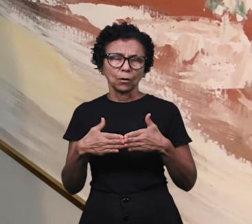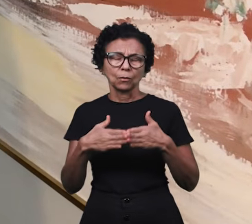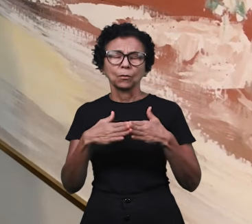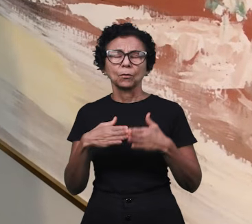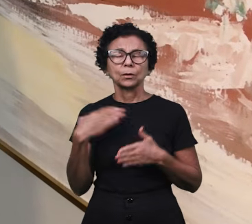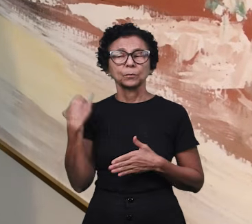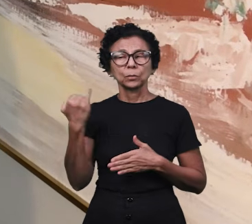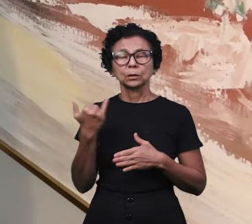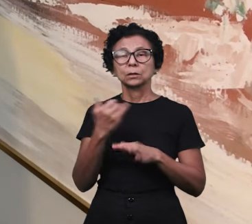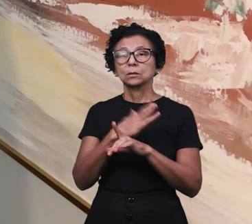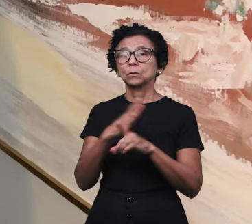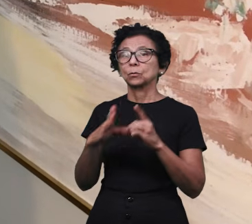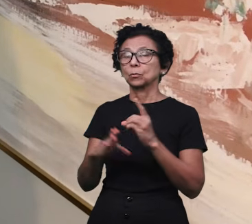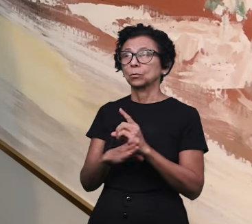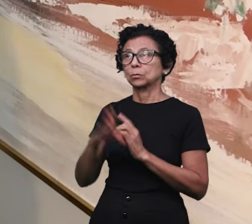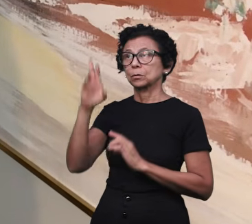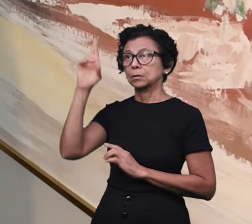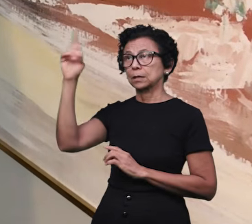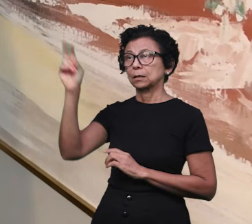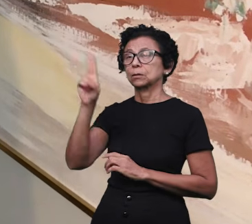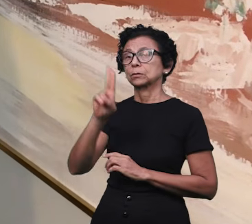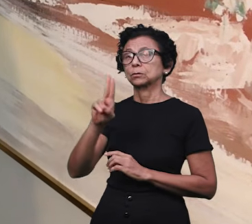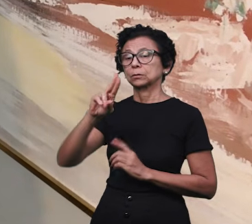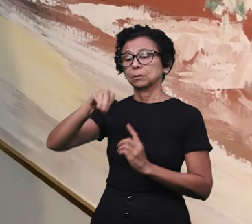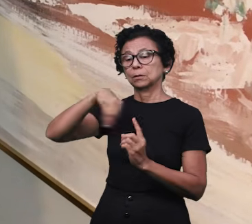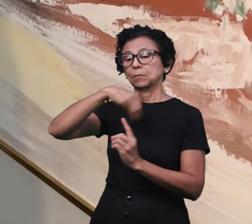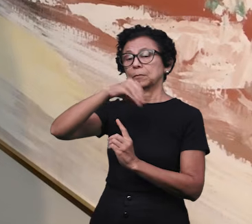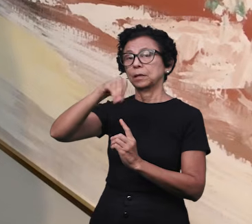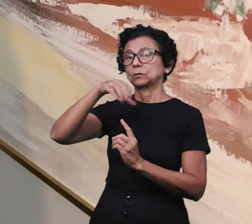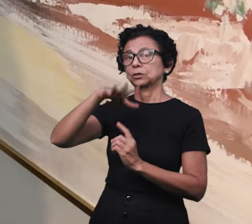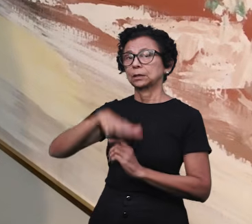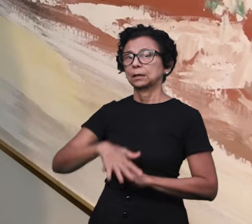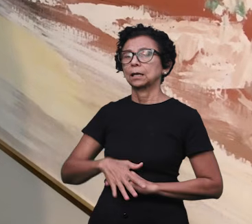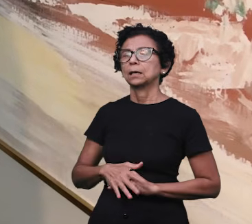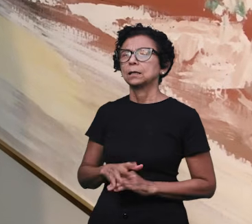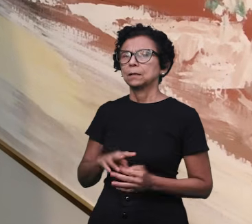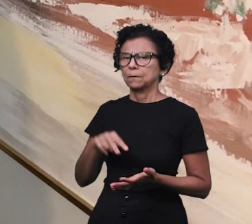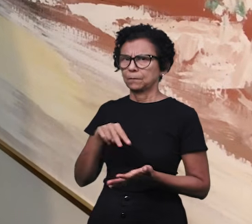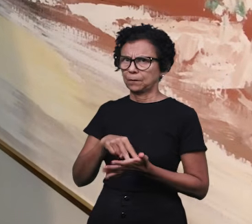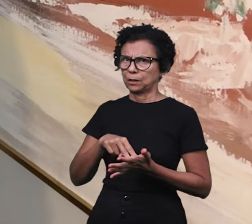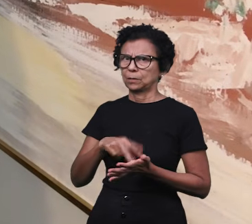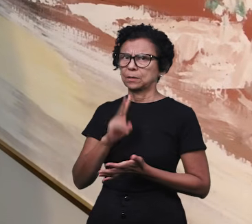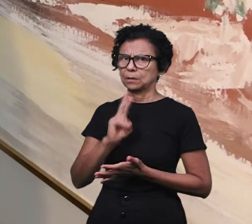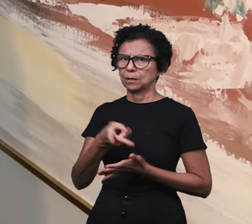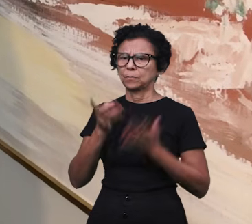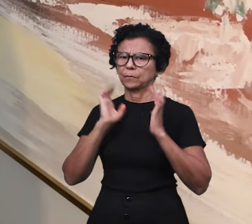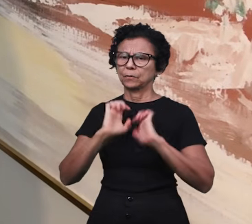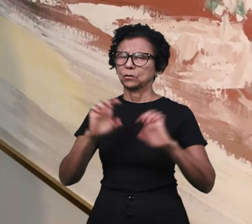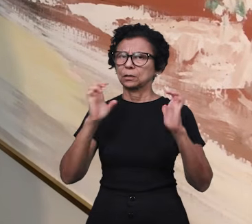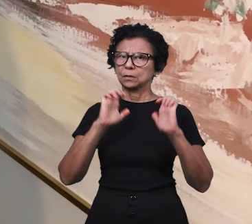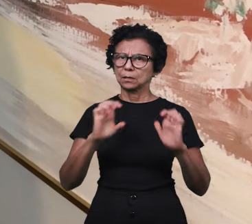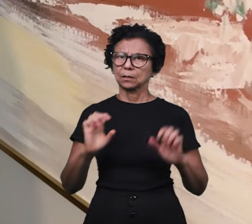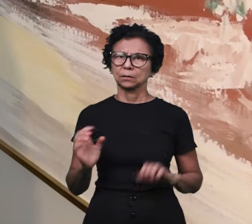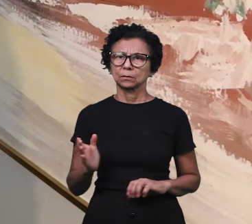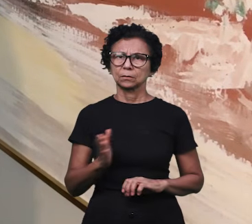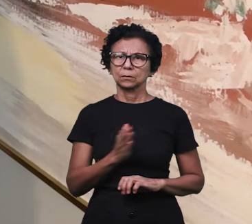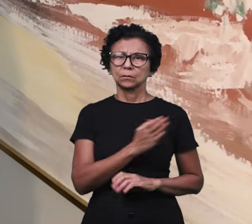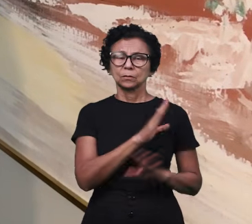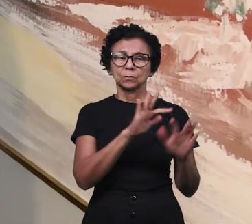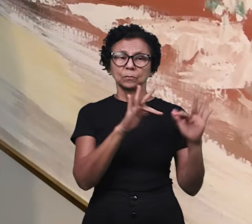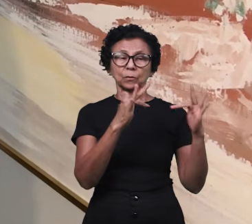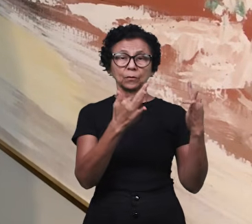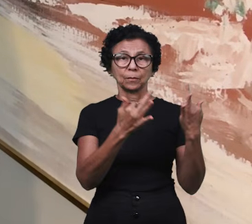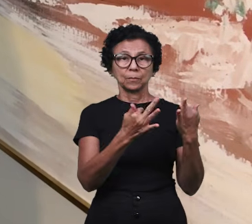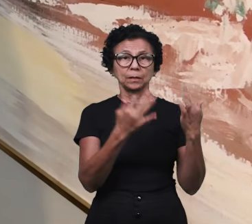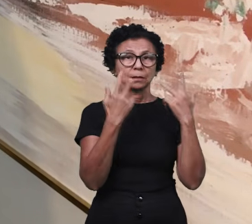destacaram a importância de valorizar o culto ao Senhor, de utilizar os recursos da graça e de perseverar na evangelização. Uma